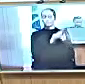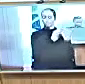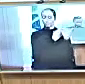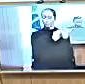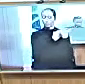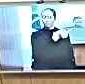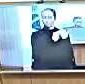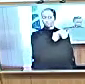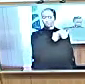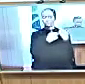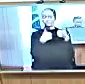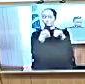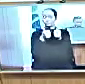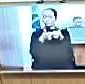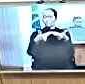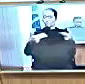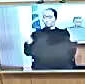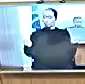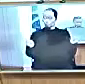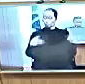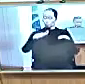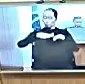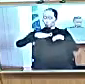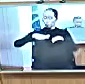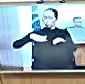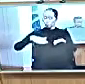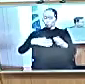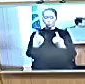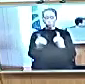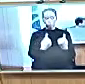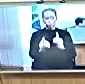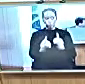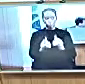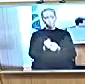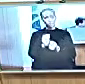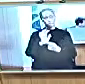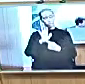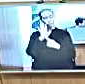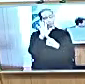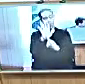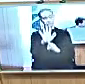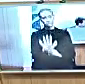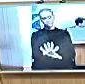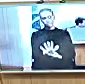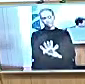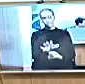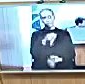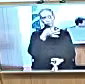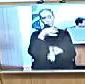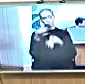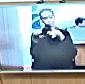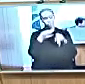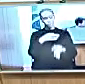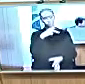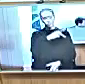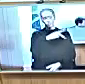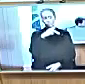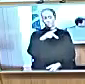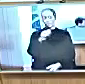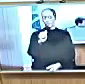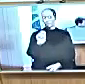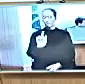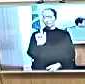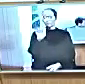discussões foram apresentadas sugestões de alteração no ppa g e de